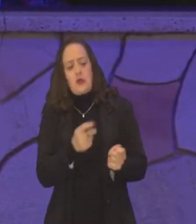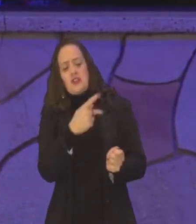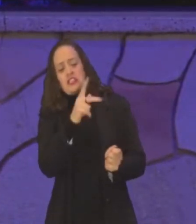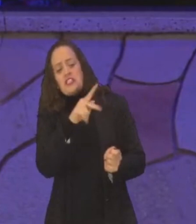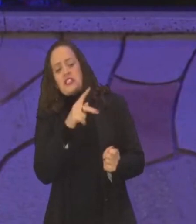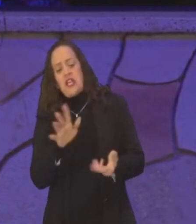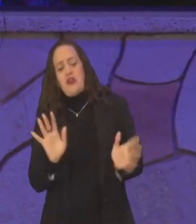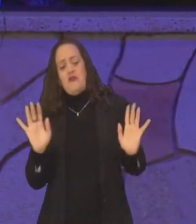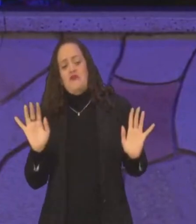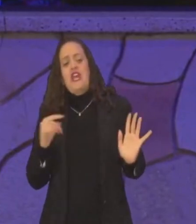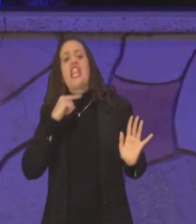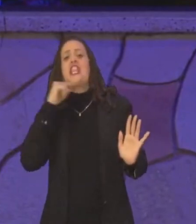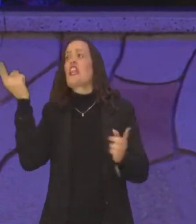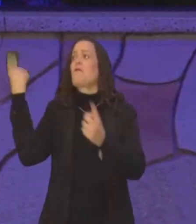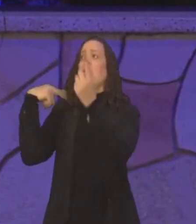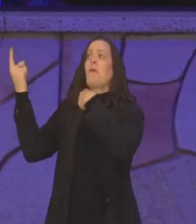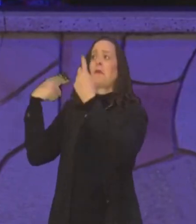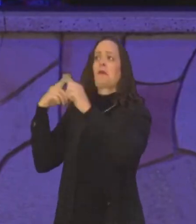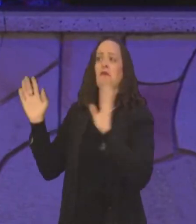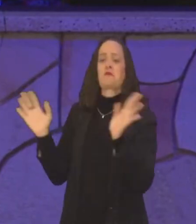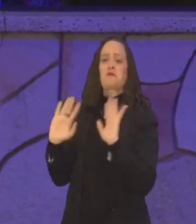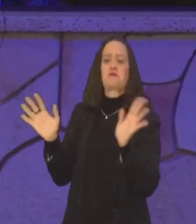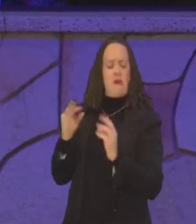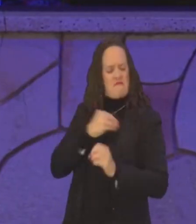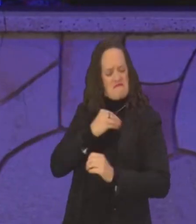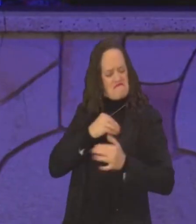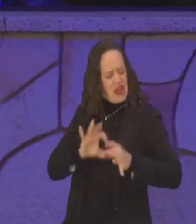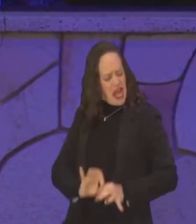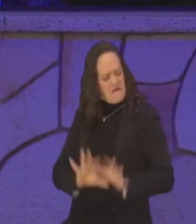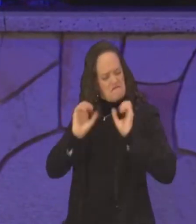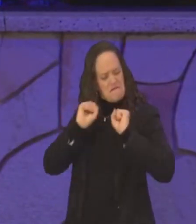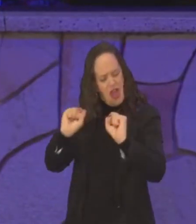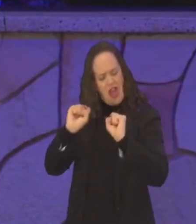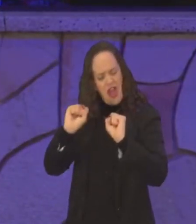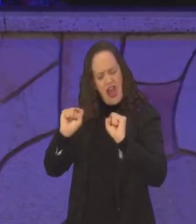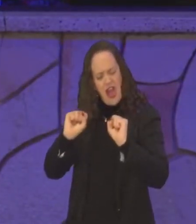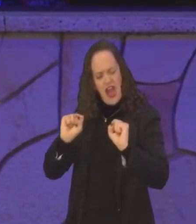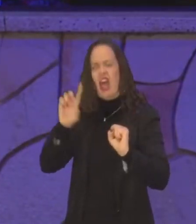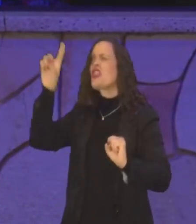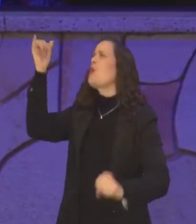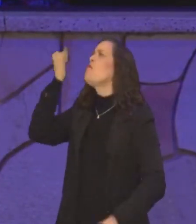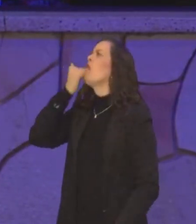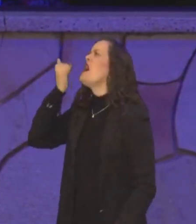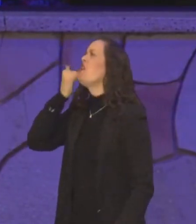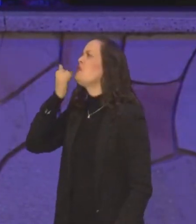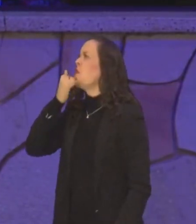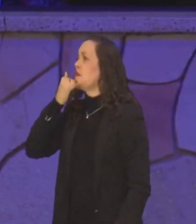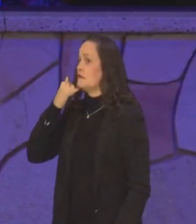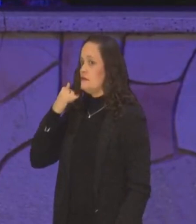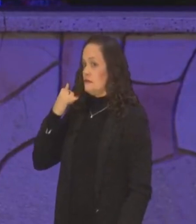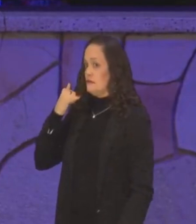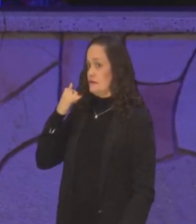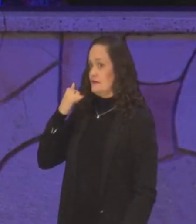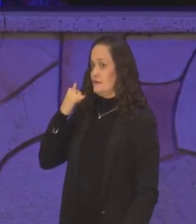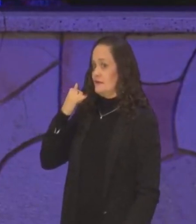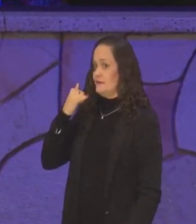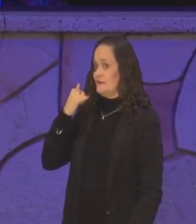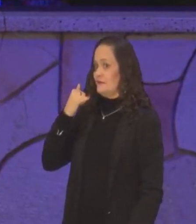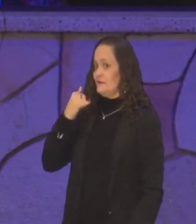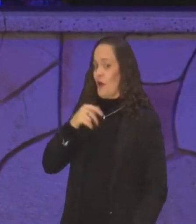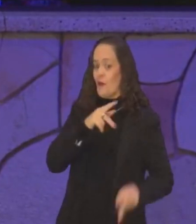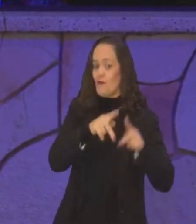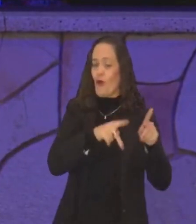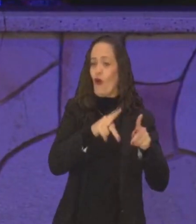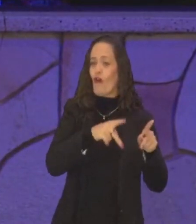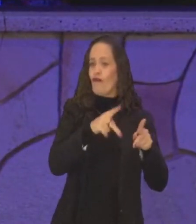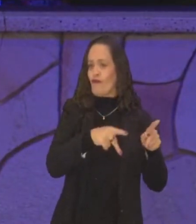tem nada a ver com isso. Você pode pecar à vontade porque Deus perdoa. Era uma das ideias dos nicolaítas